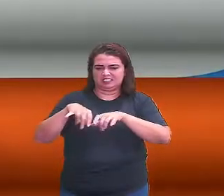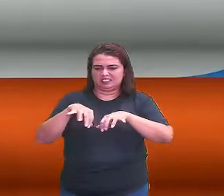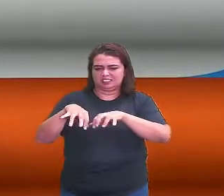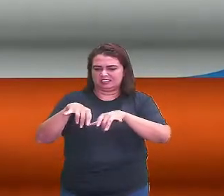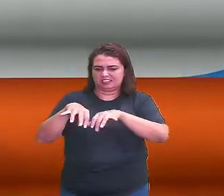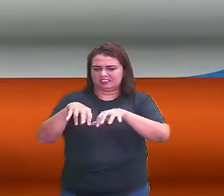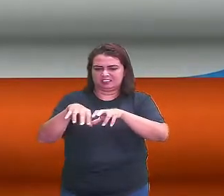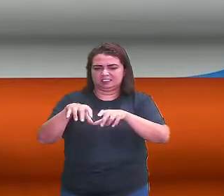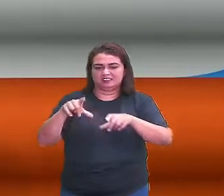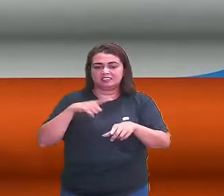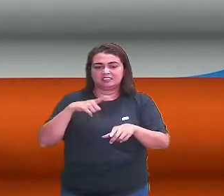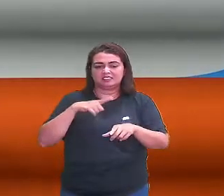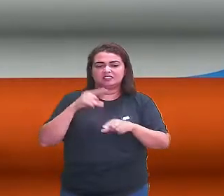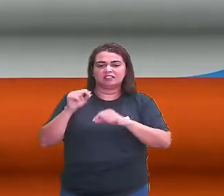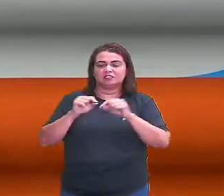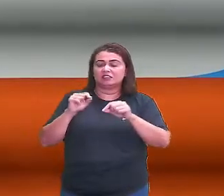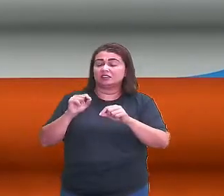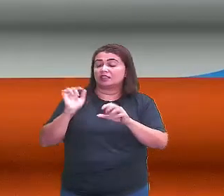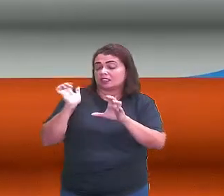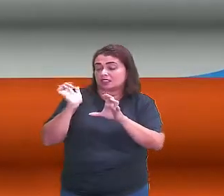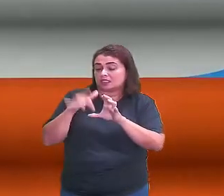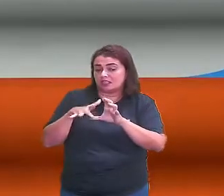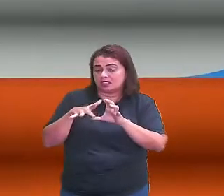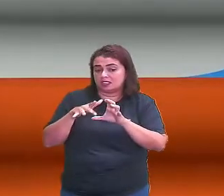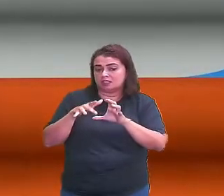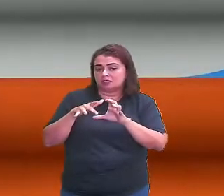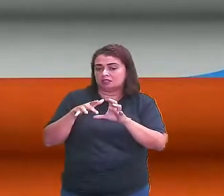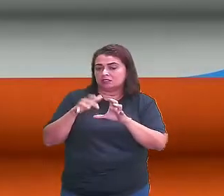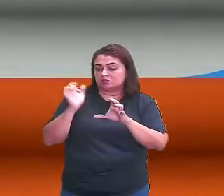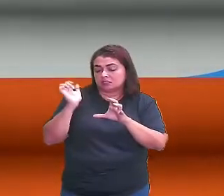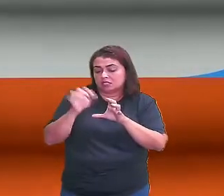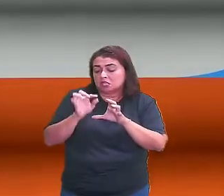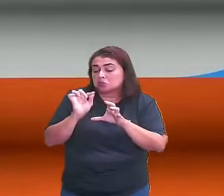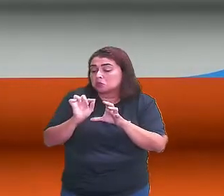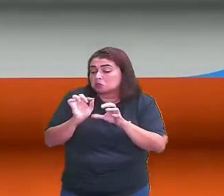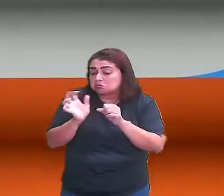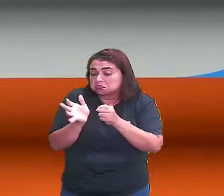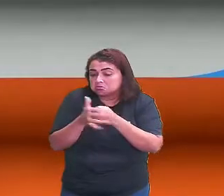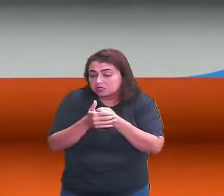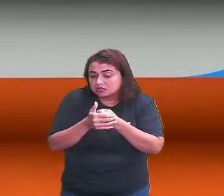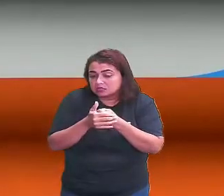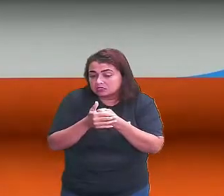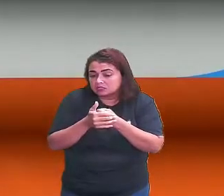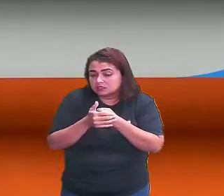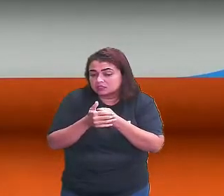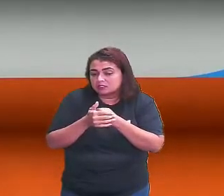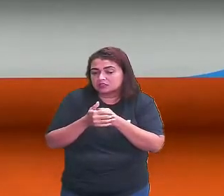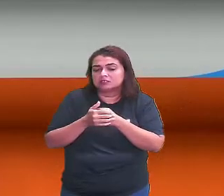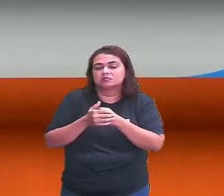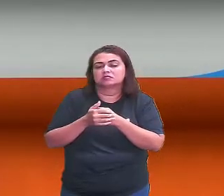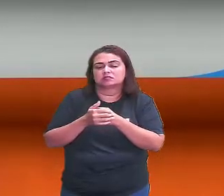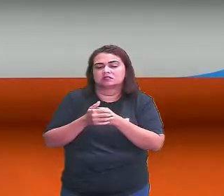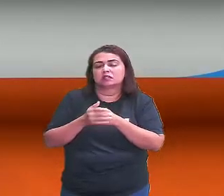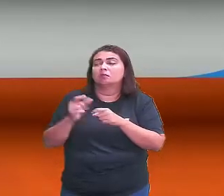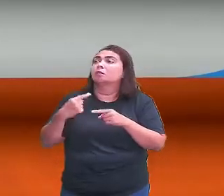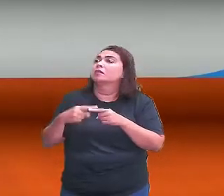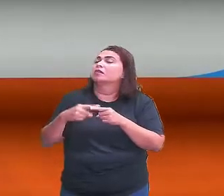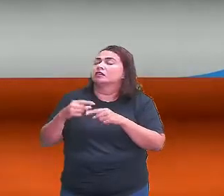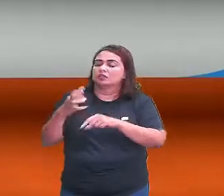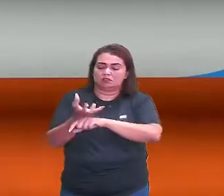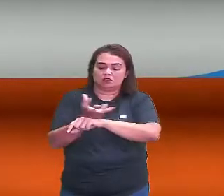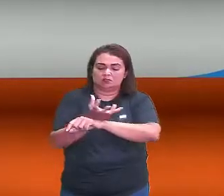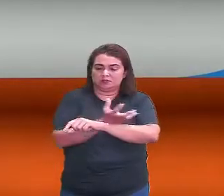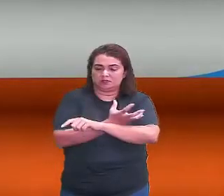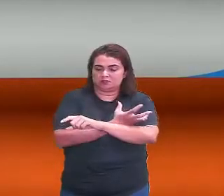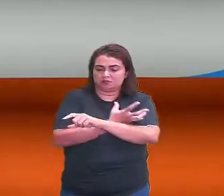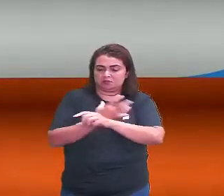saiu correndo porque estava cheio de bichinho dentro. Tinha algum bicho lá dentro, escondido no meio das folhas. Por isso que estava tremendo, porque os